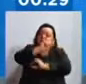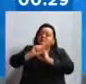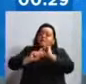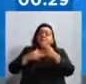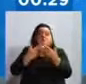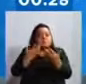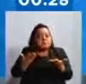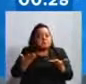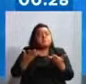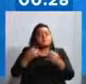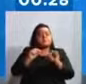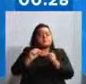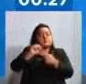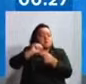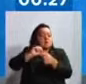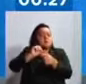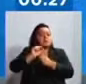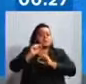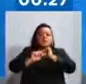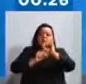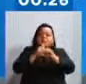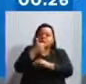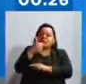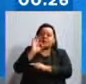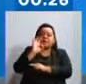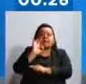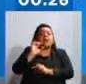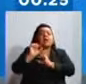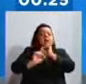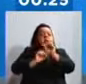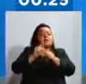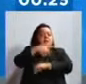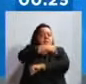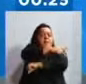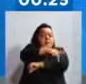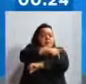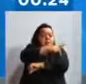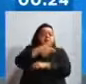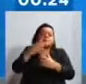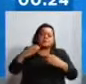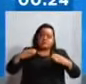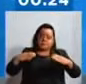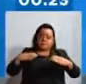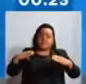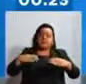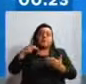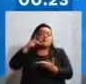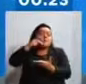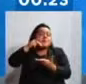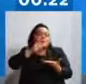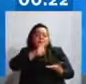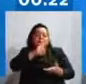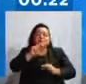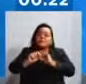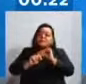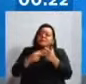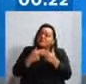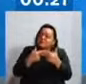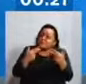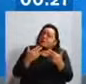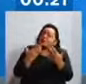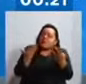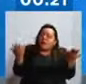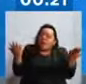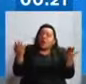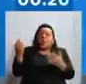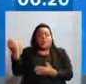pelo menos na nossa gestão, 10 praças para a cidade de Porto Velho. Vamos começar por aí. E assim vamos dar uma nova visibilidade,